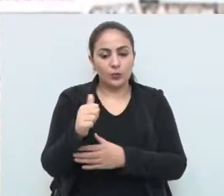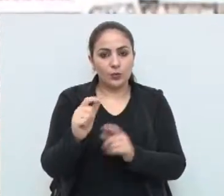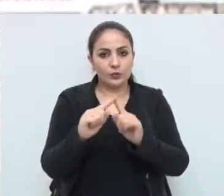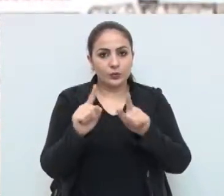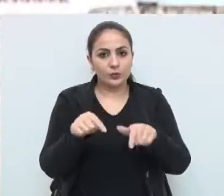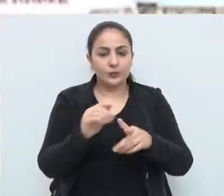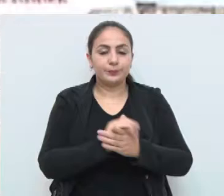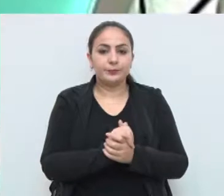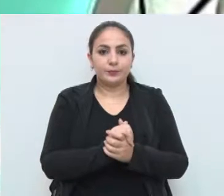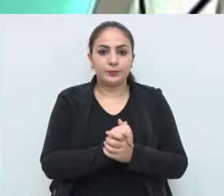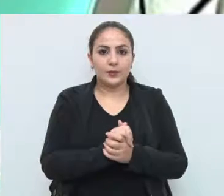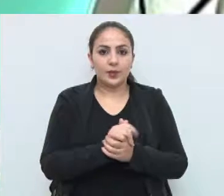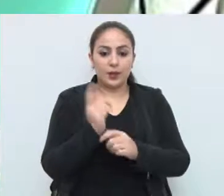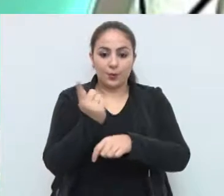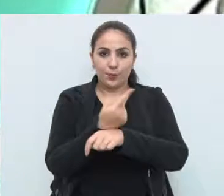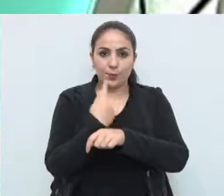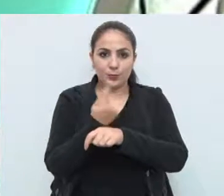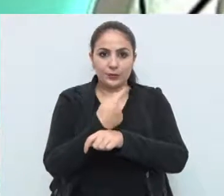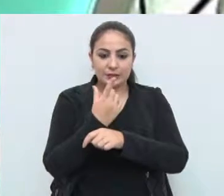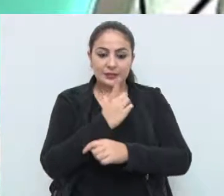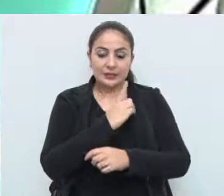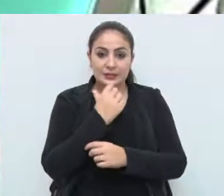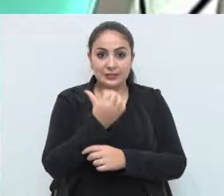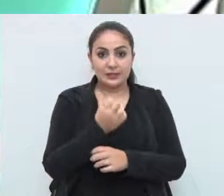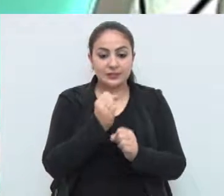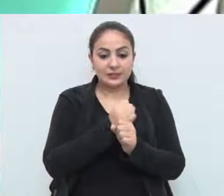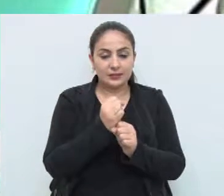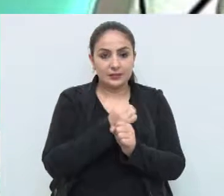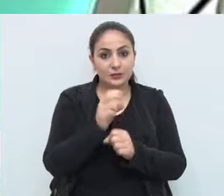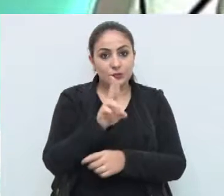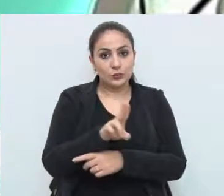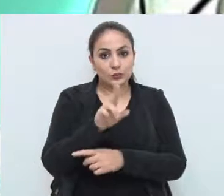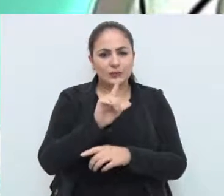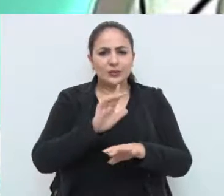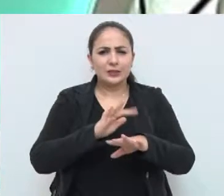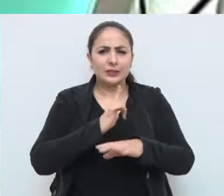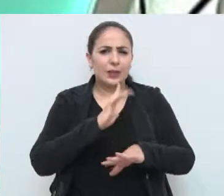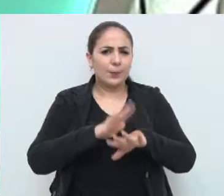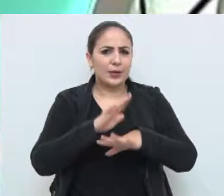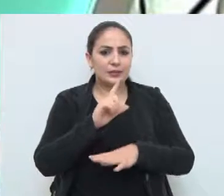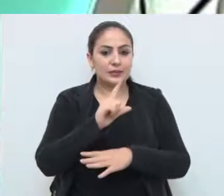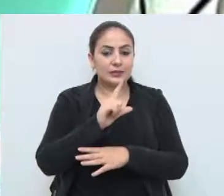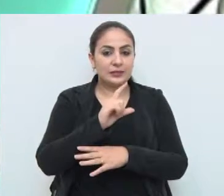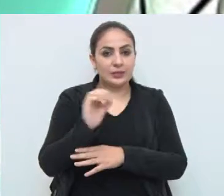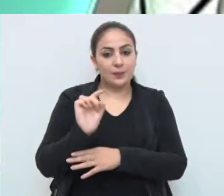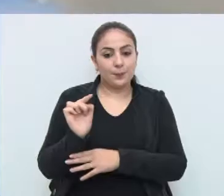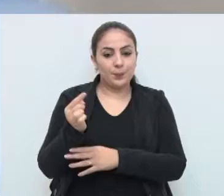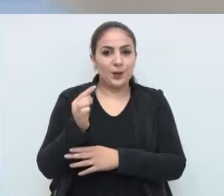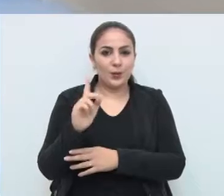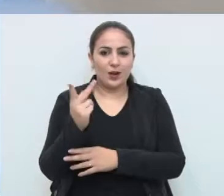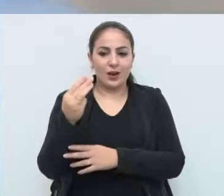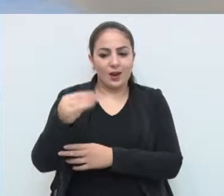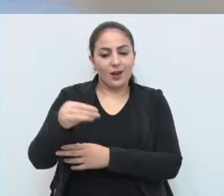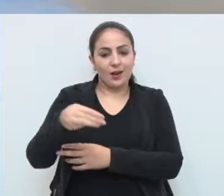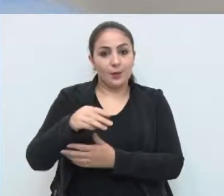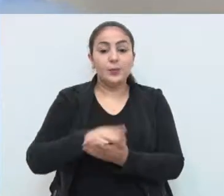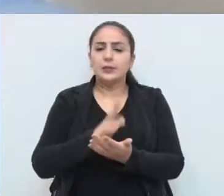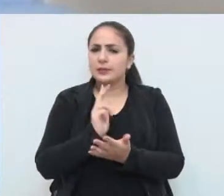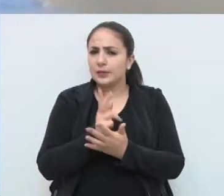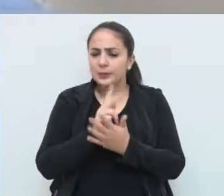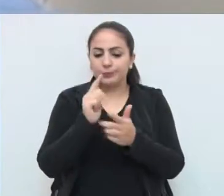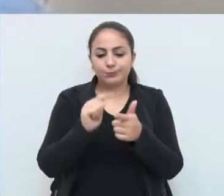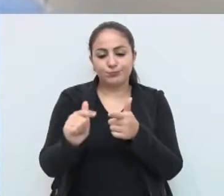11 funcionários. A ambulância, com 6 anos de uso, tem mais de 100 mil quilômetros rodados e, com